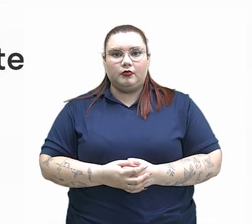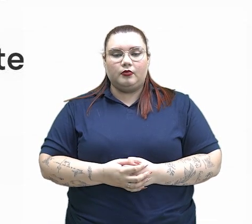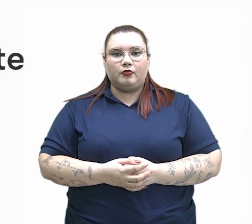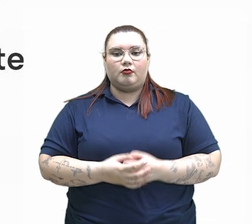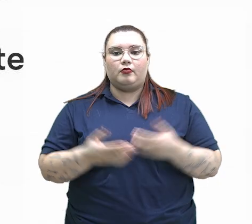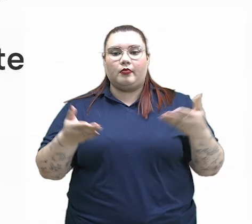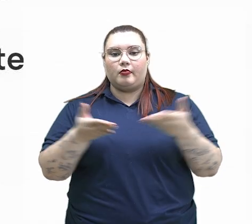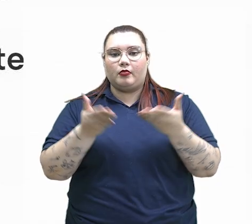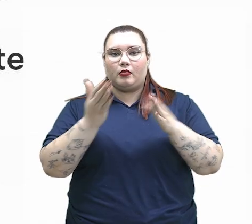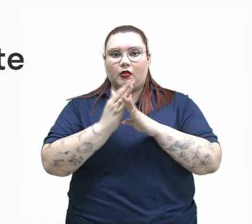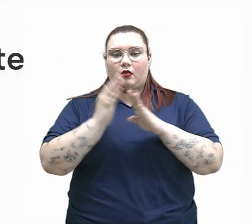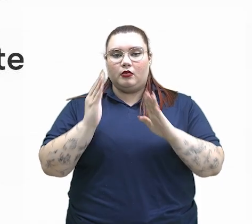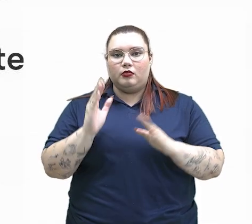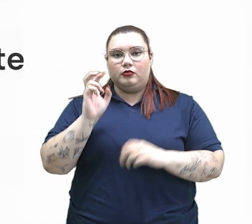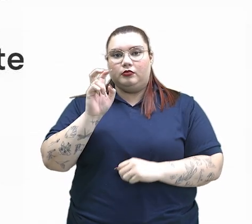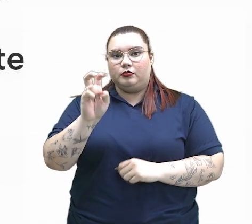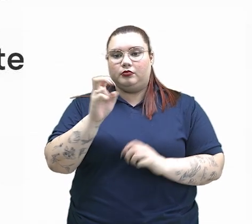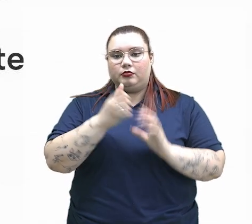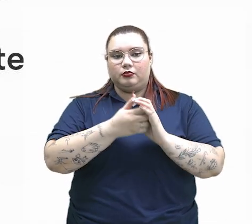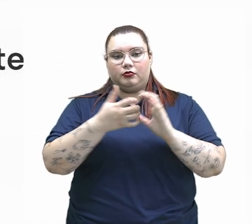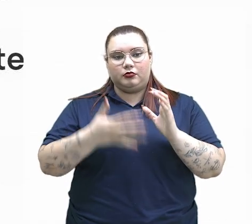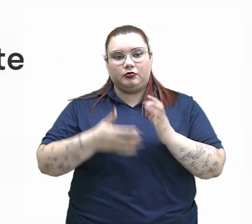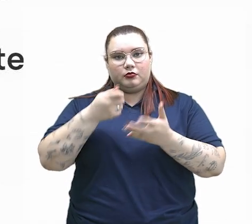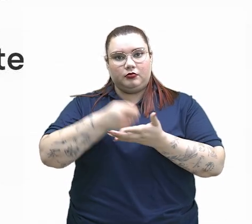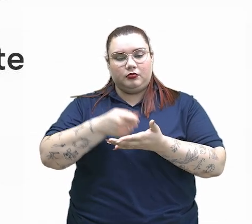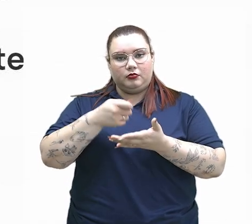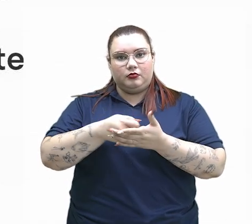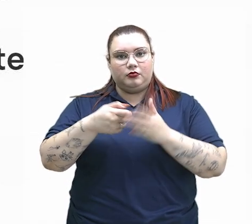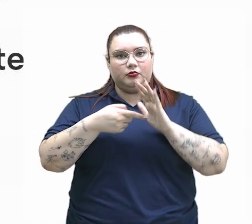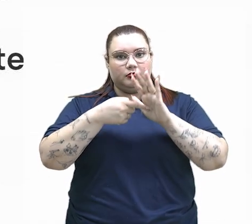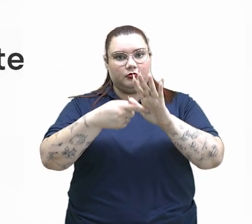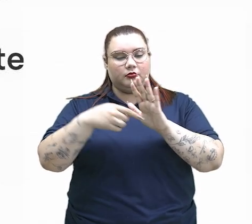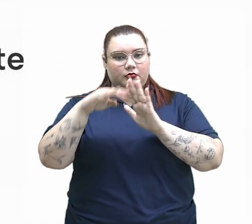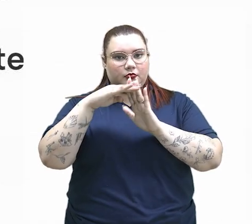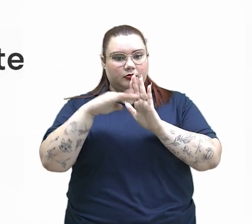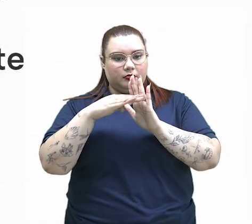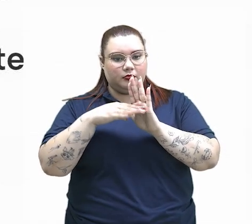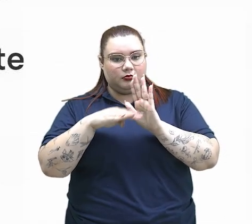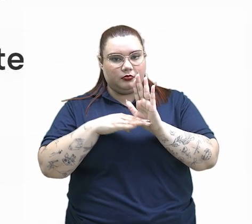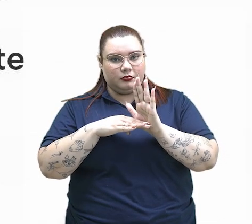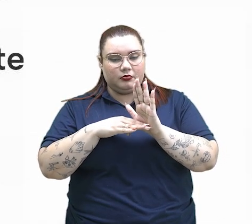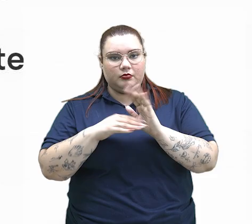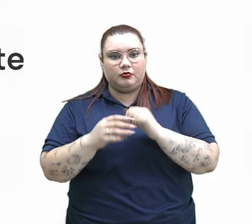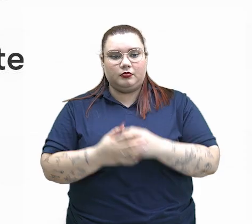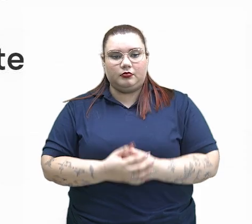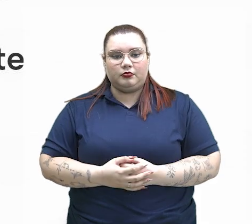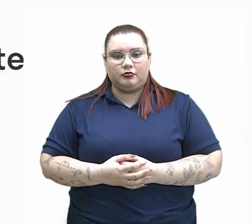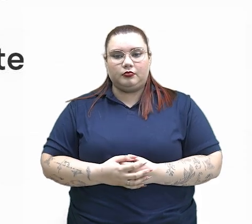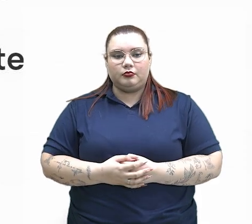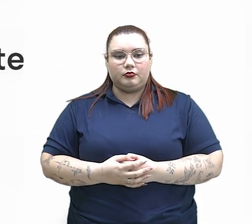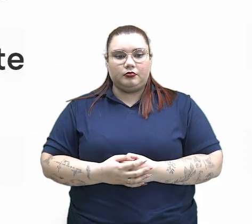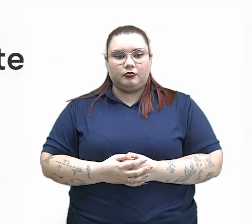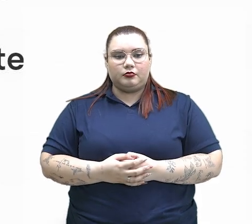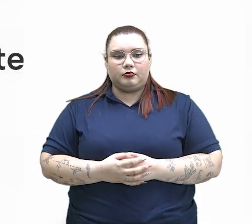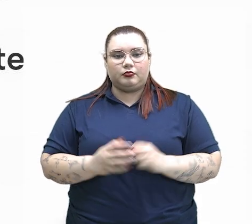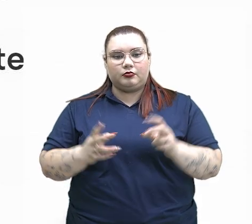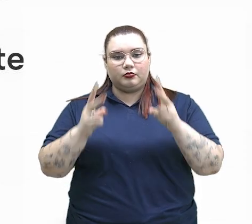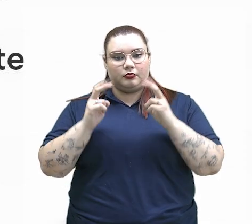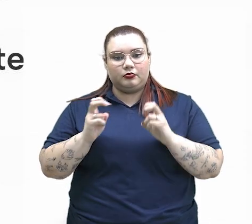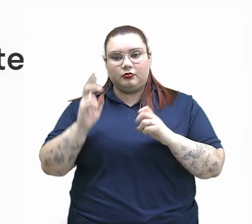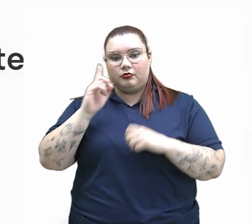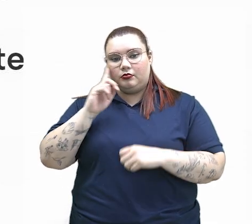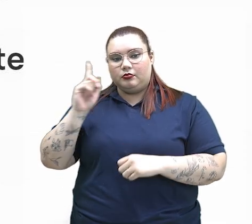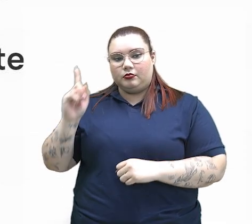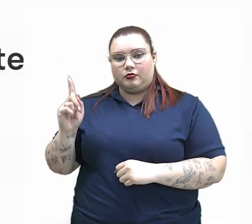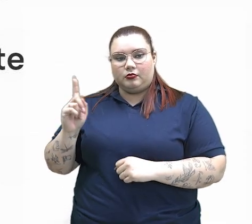Nós vamos identificar então, né, esses 5 elementos que são obrigatórios citados na cartilha do participante. Vejam que o